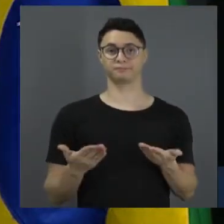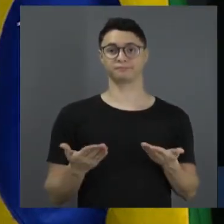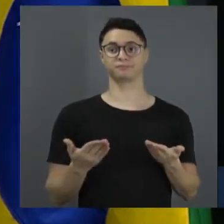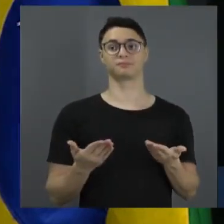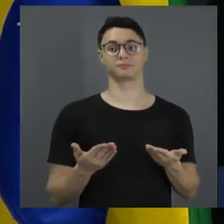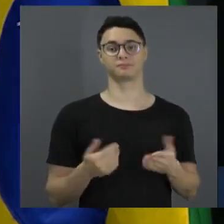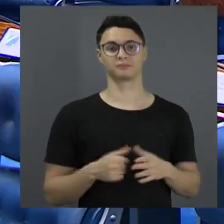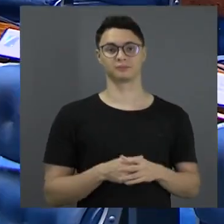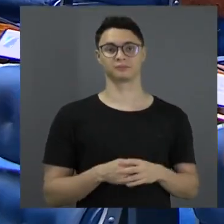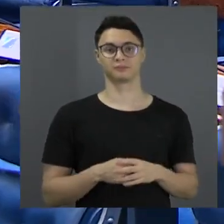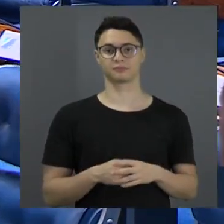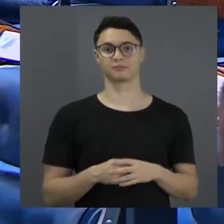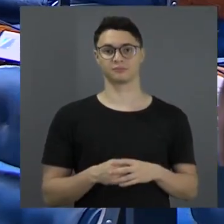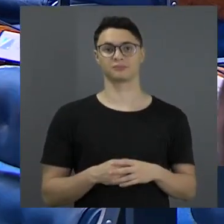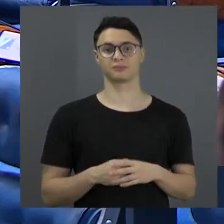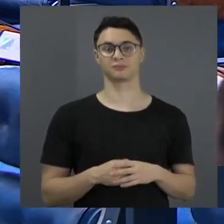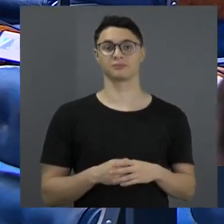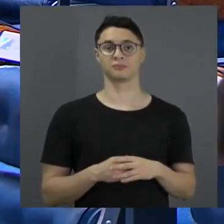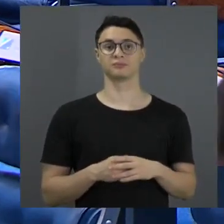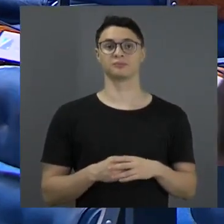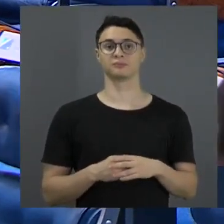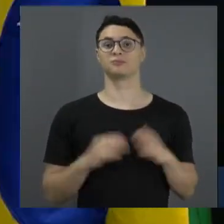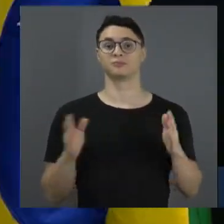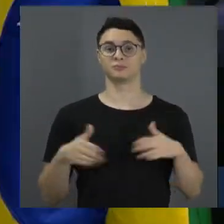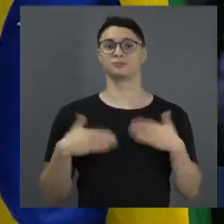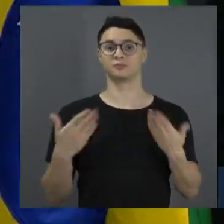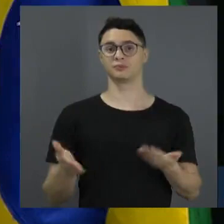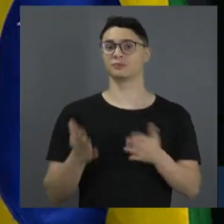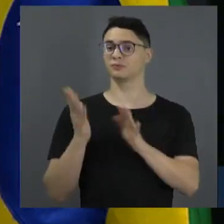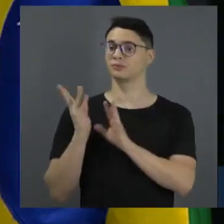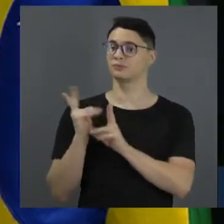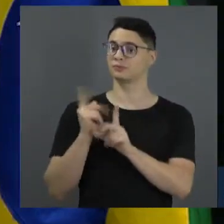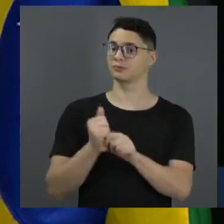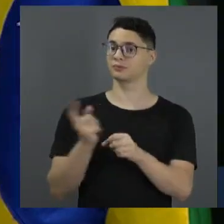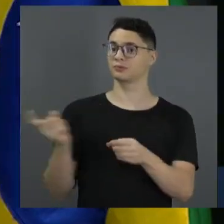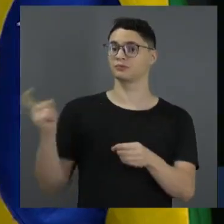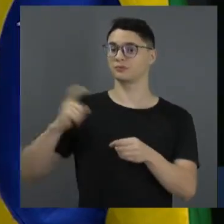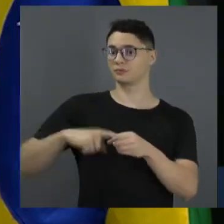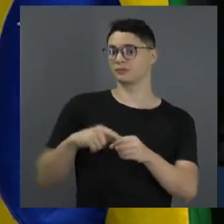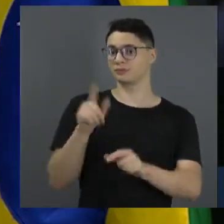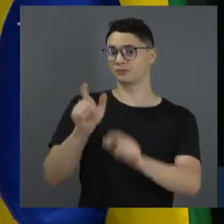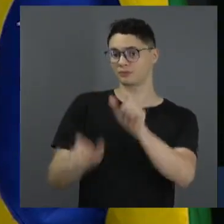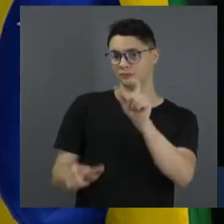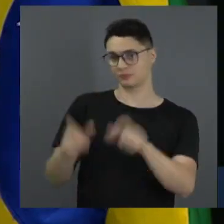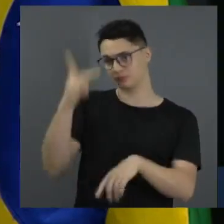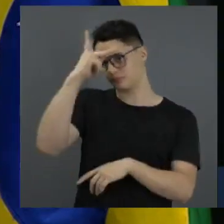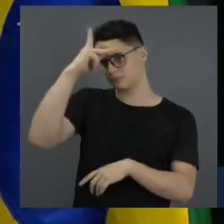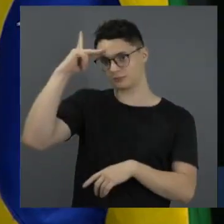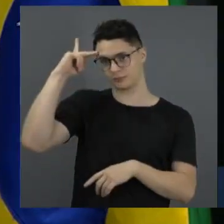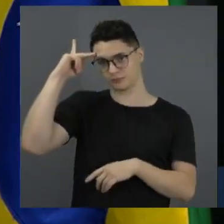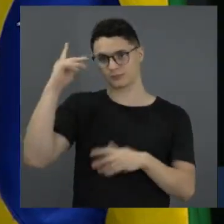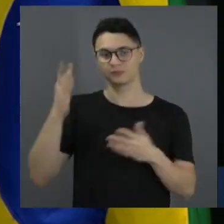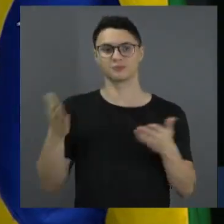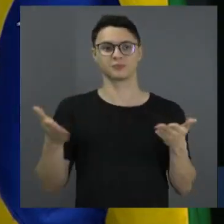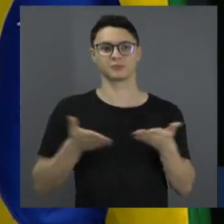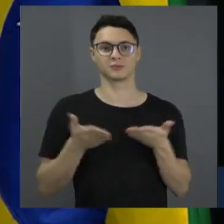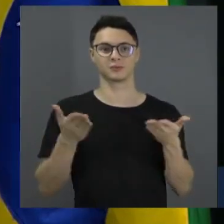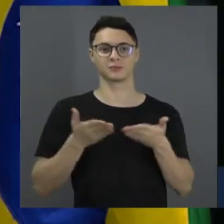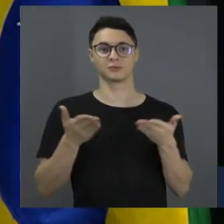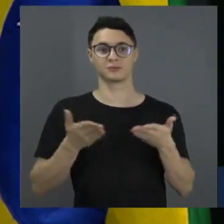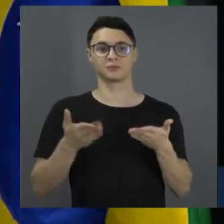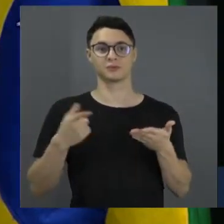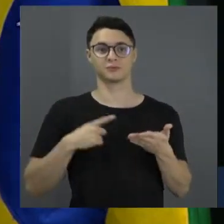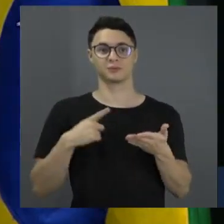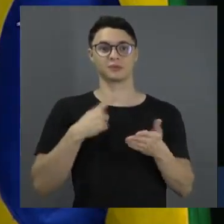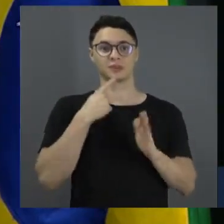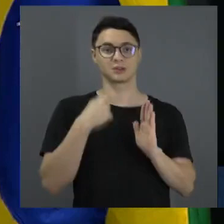Está voltando todas aquelas pessoas. O ministro hoje, Juscelino, indiciado pela